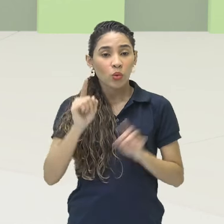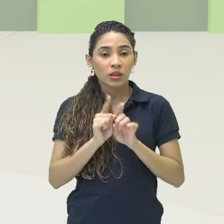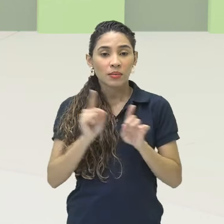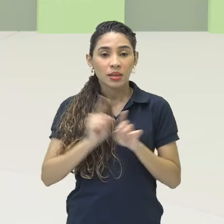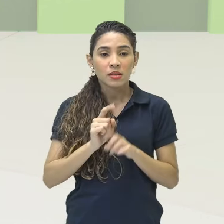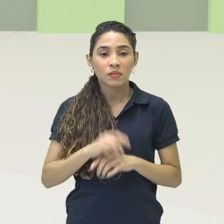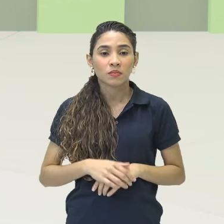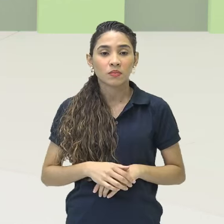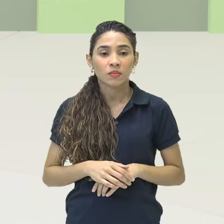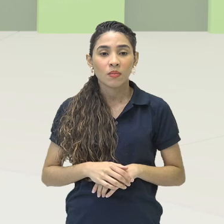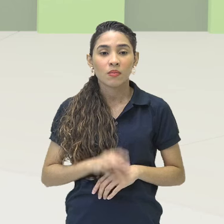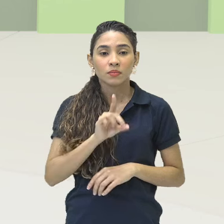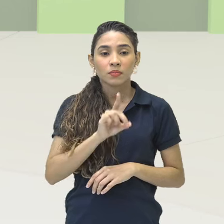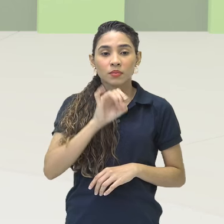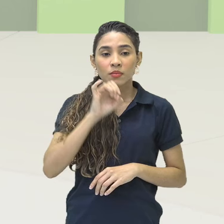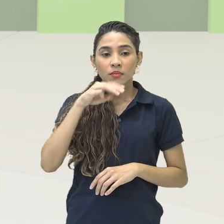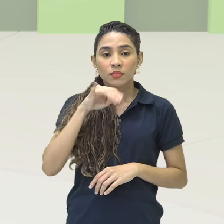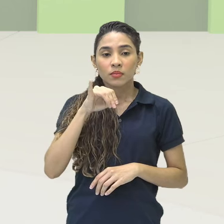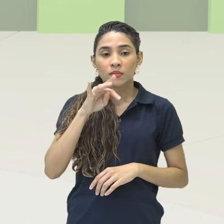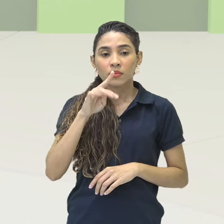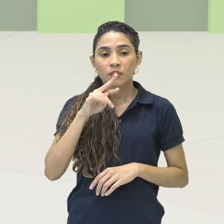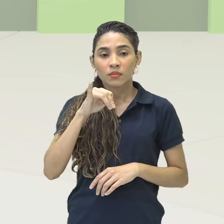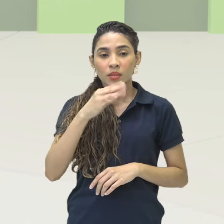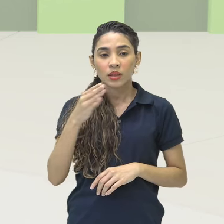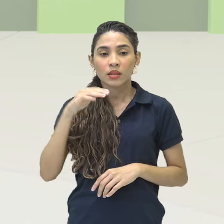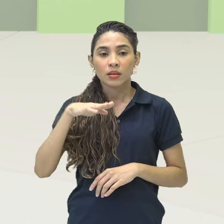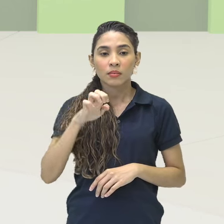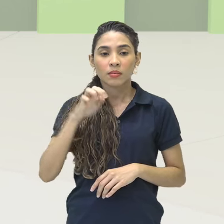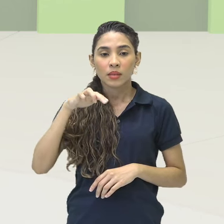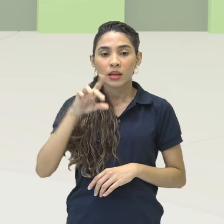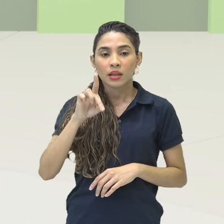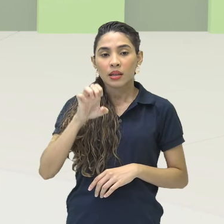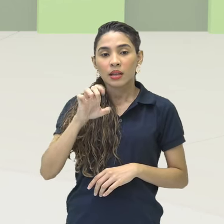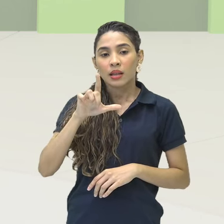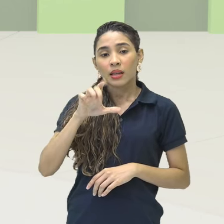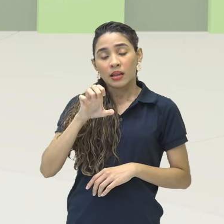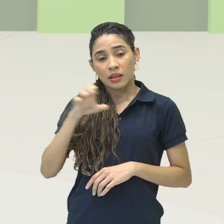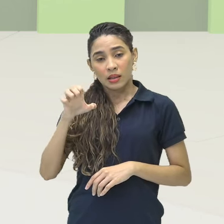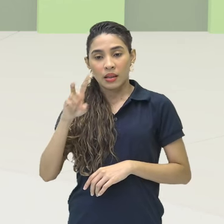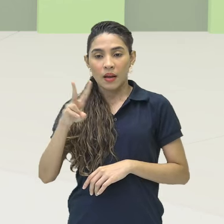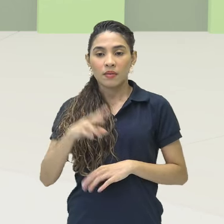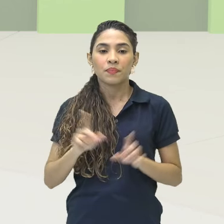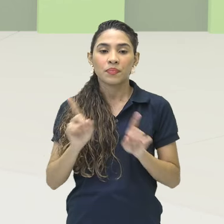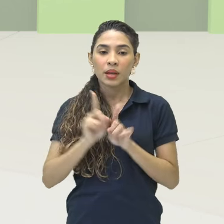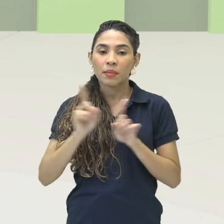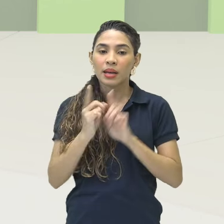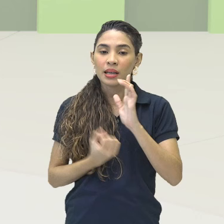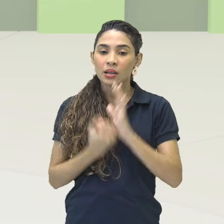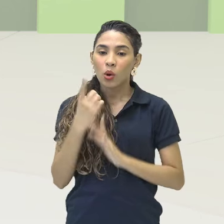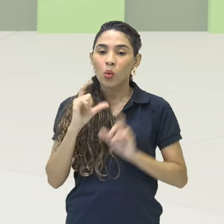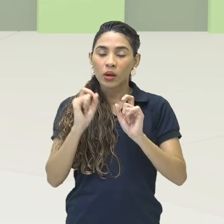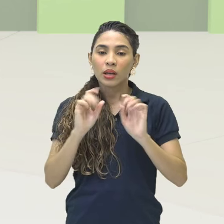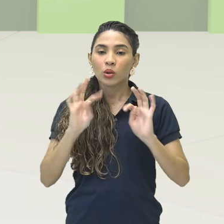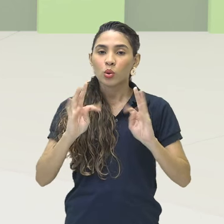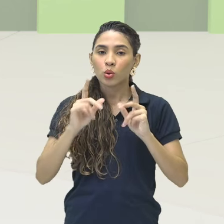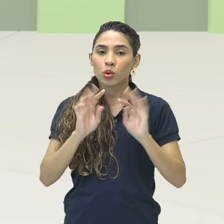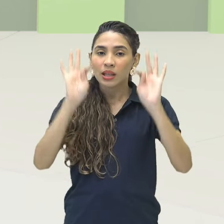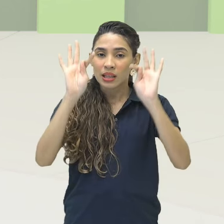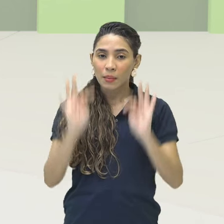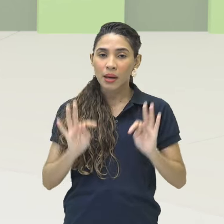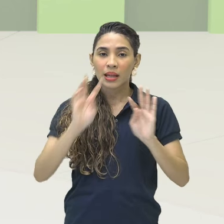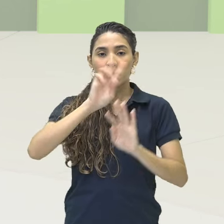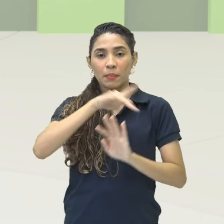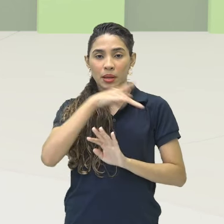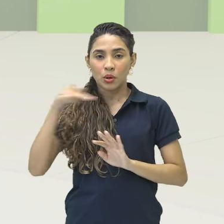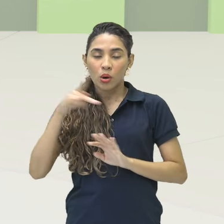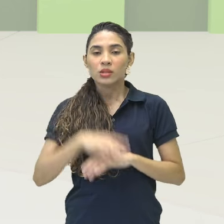da química, é Dmitry Mendeleev, aí que ele reformulou aqui toda a tabela